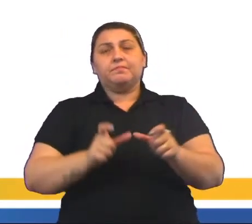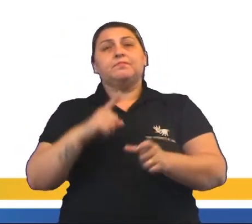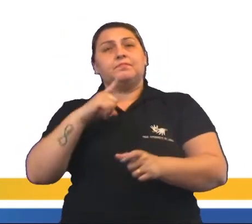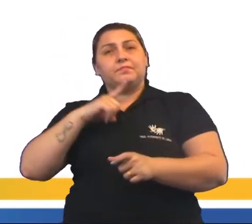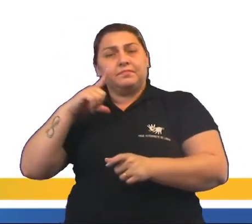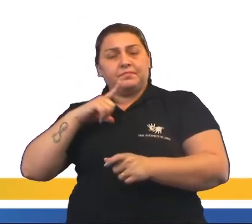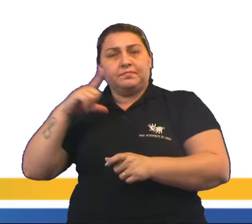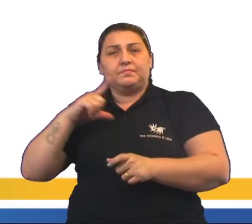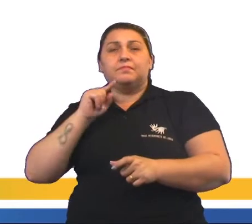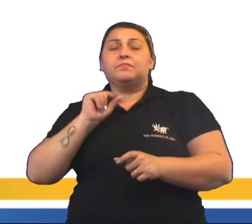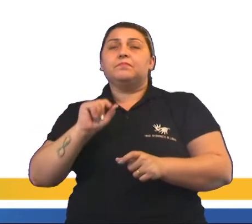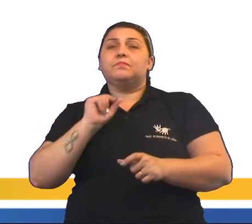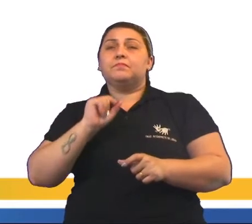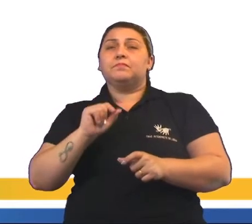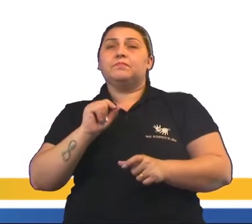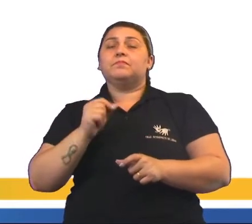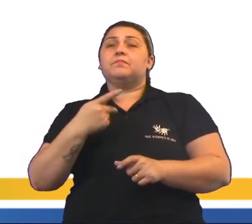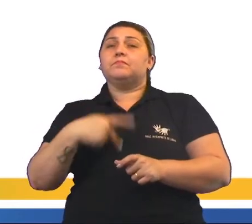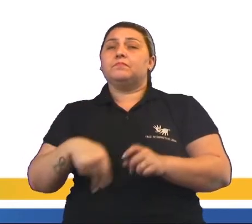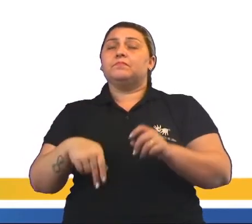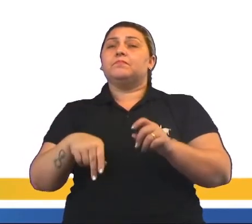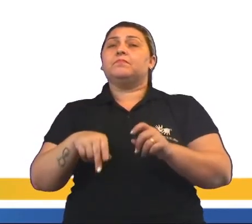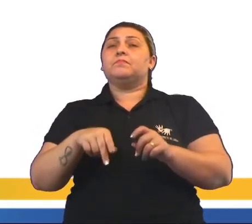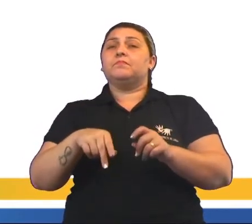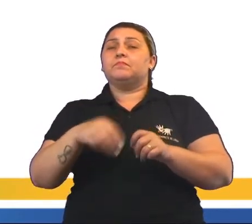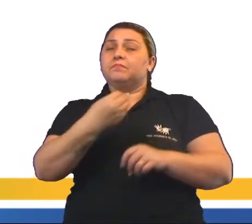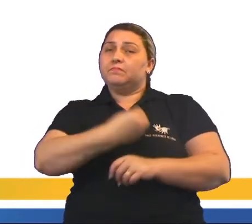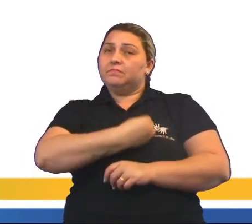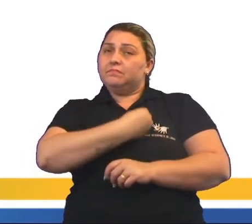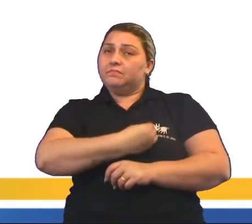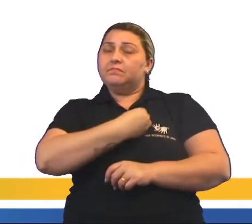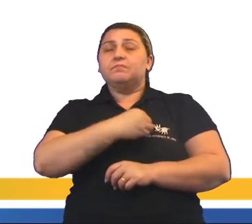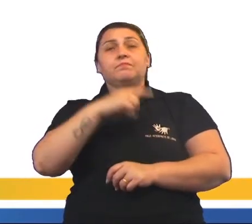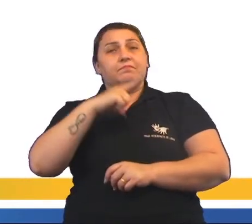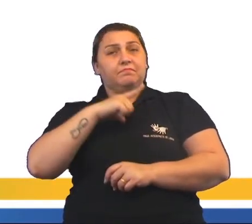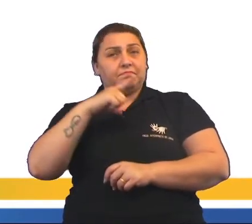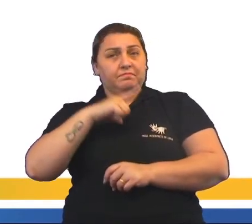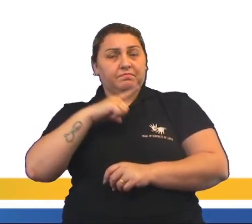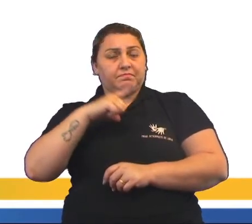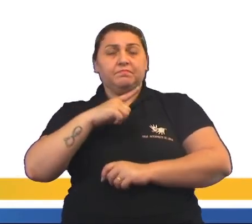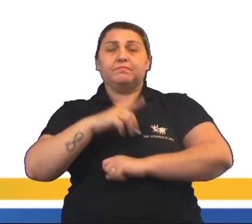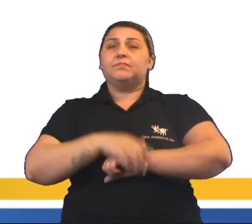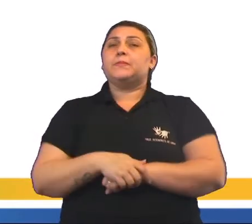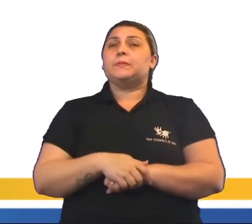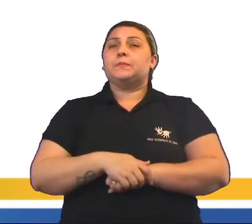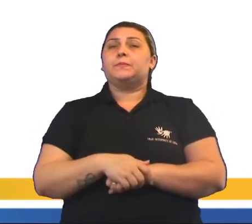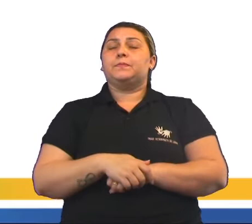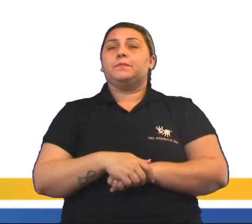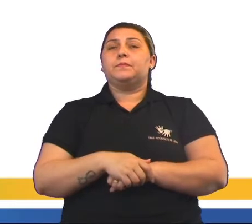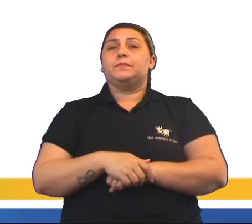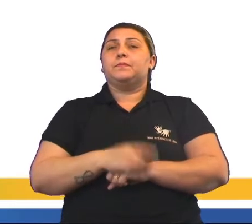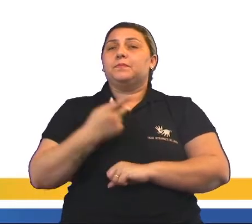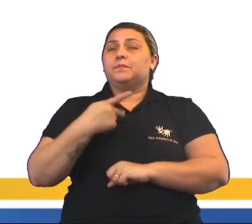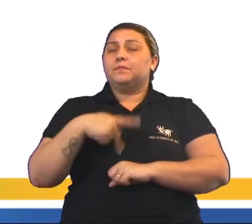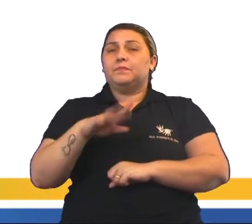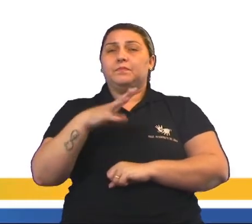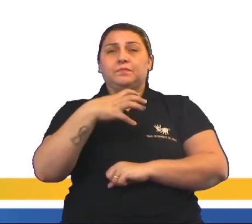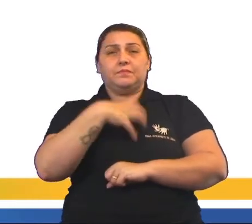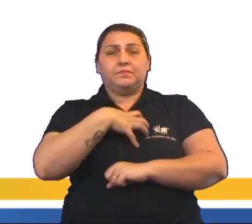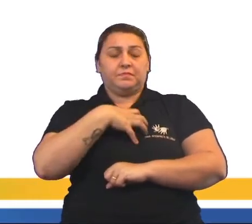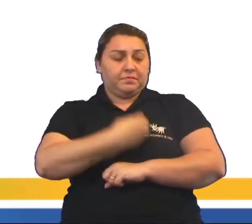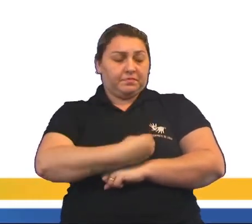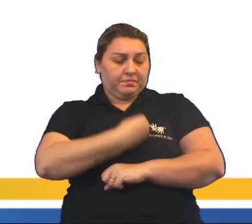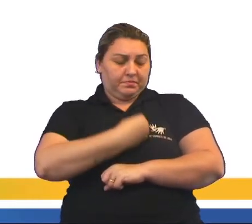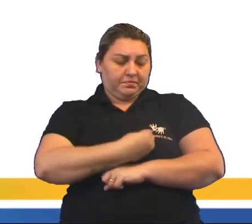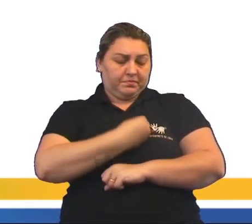acaba determinando o seu padrão de vida, ou, em outras palavras, o seu modo de